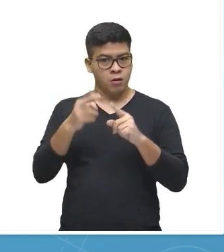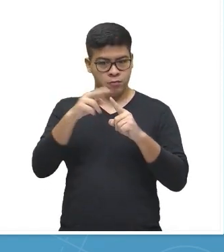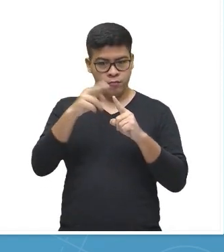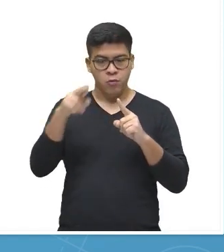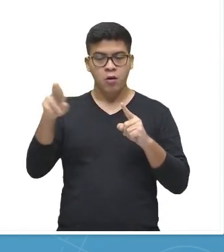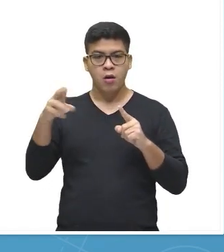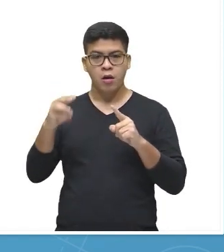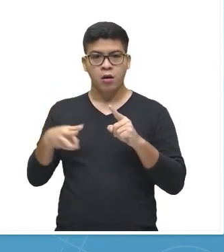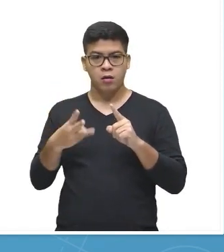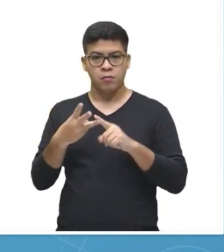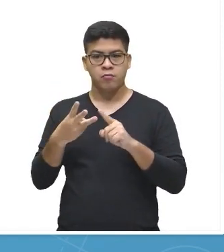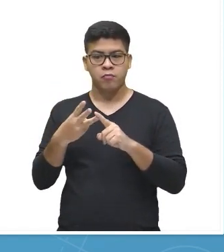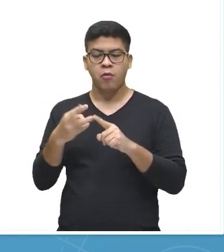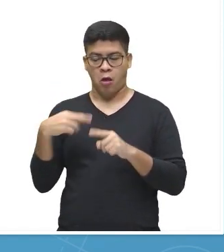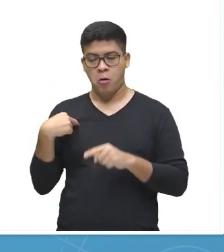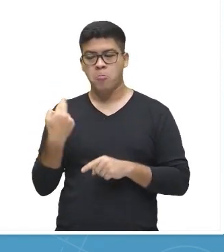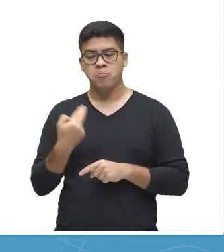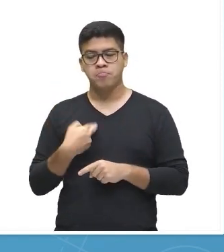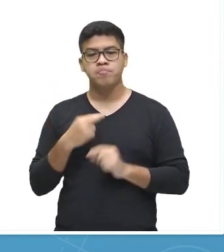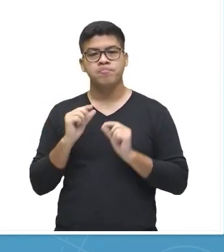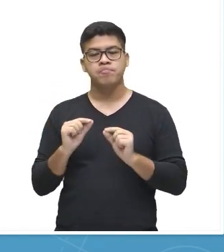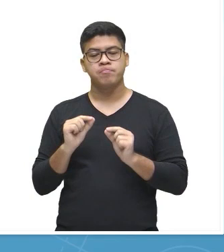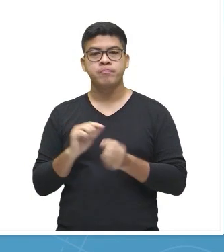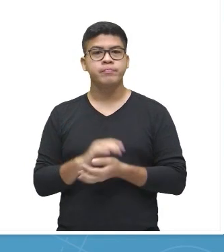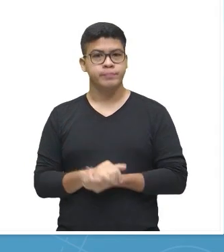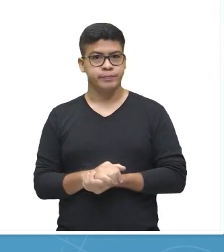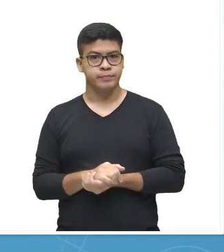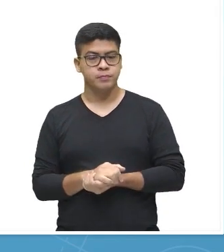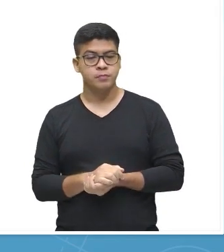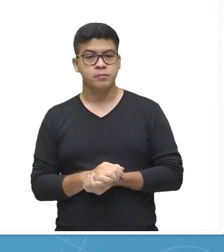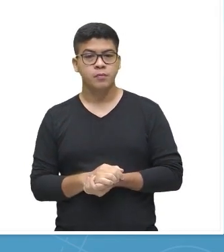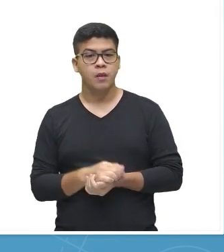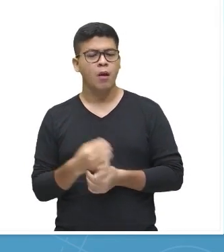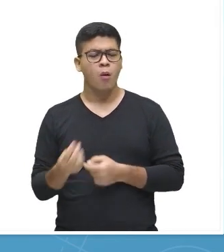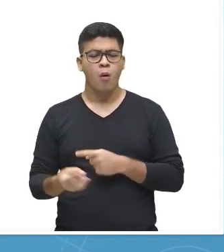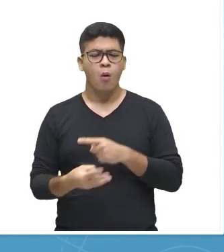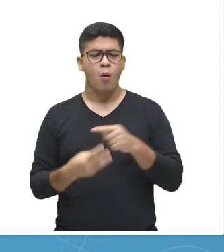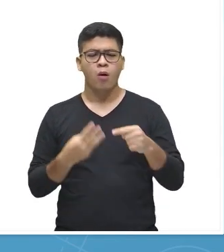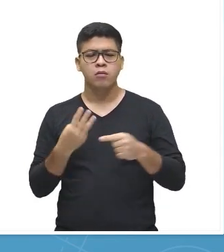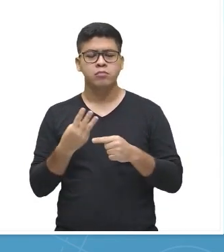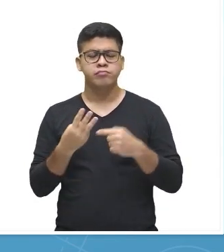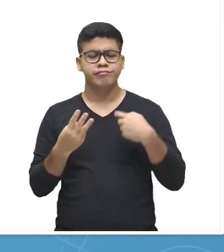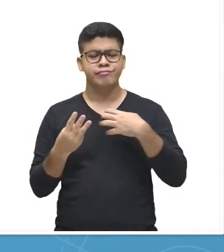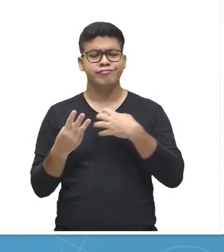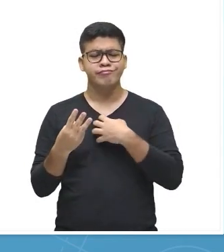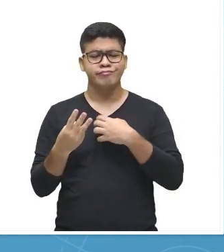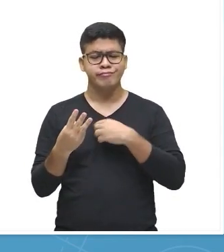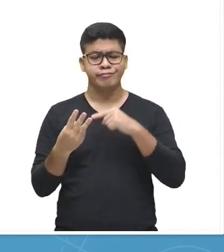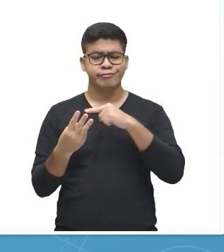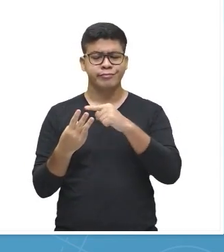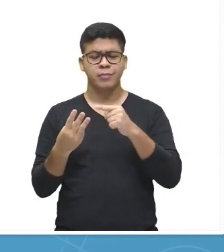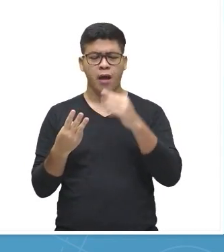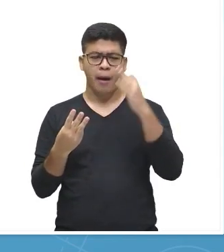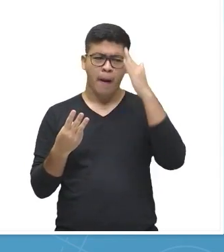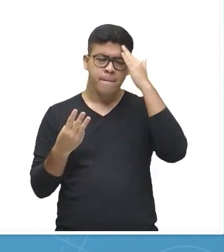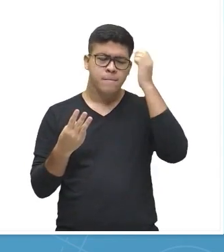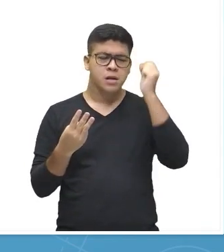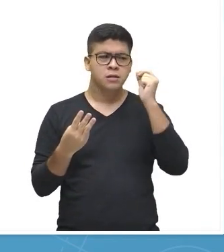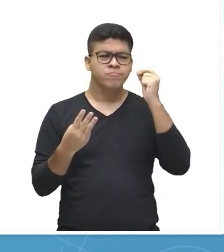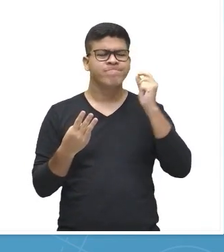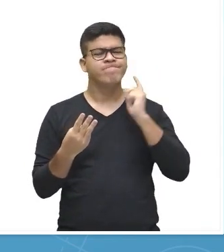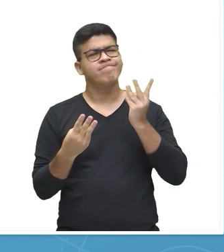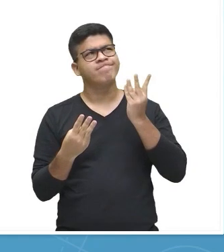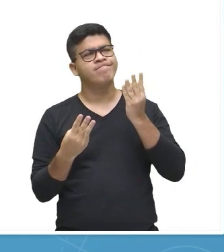religiosidade e religião. E lá nós vimos que esse sentimento de saber, intuir